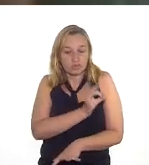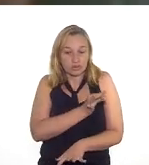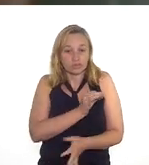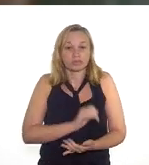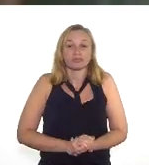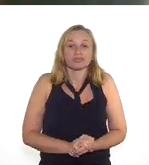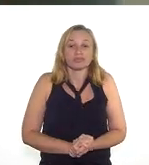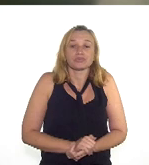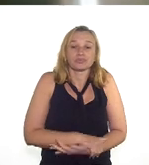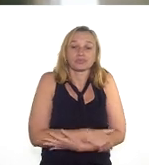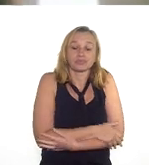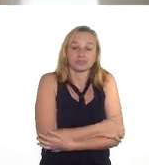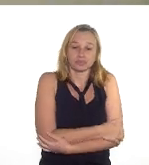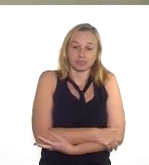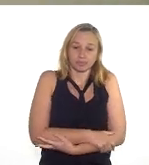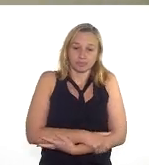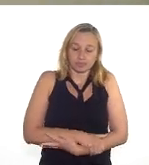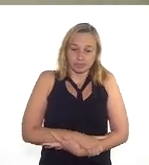Bom,